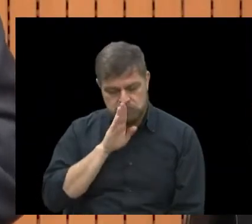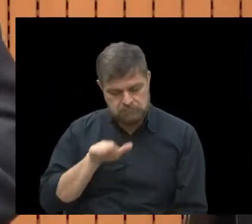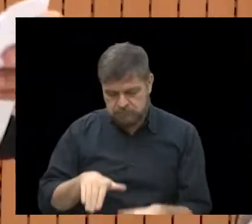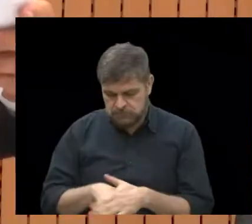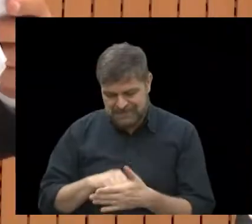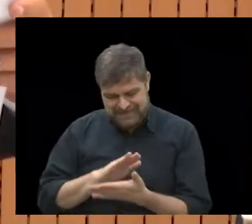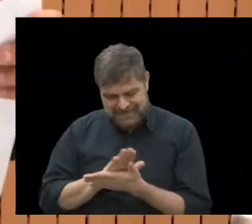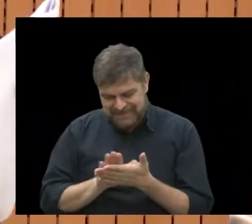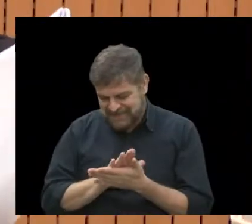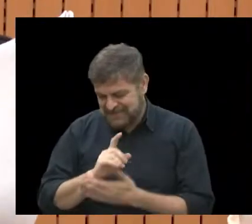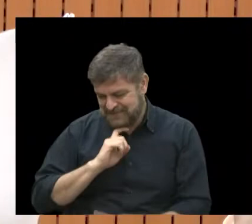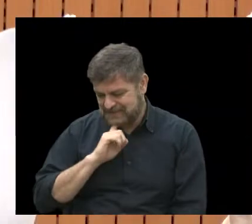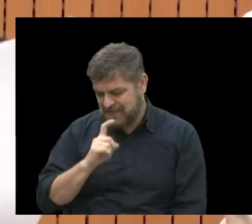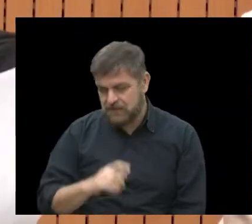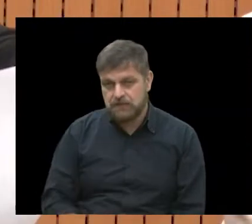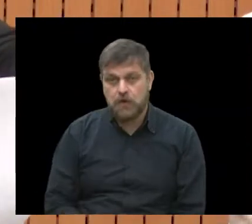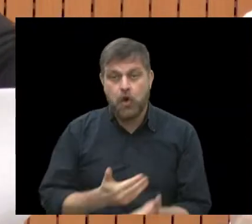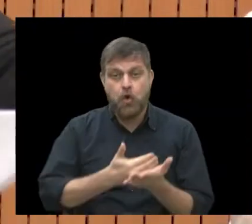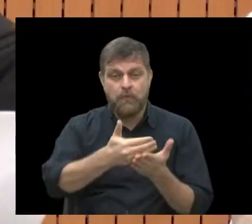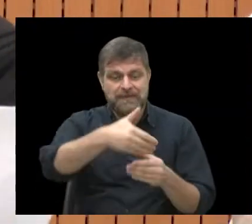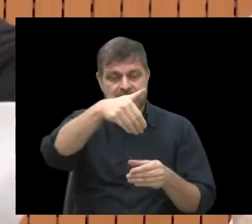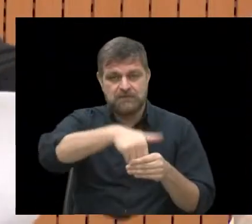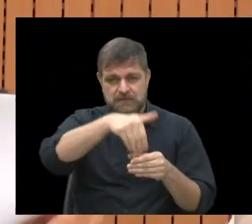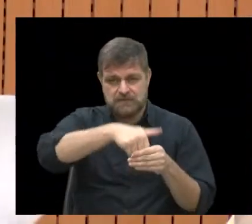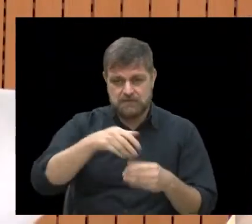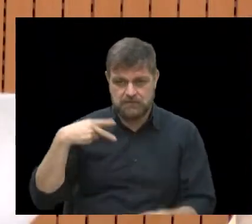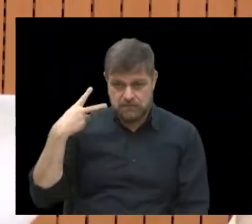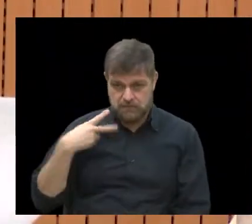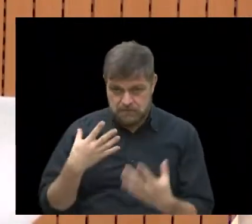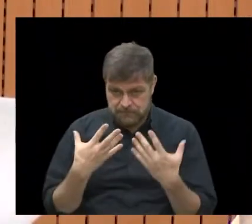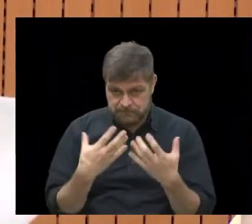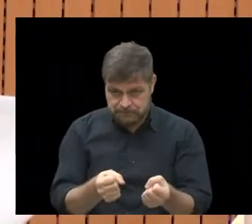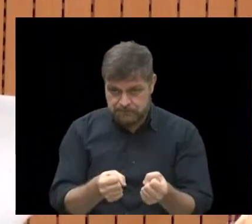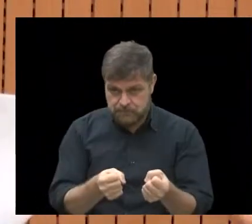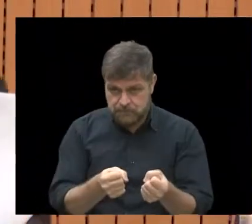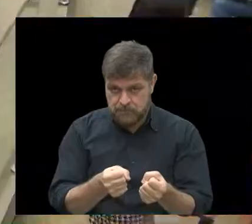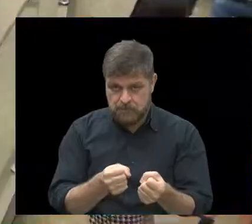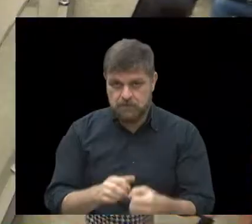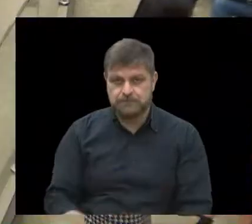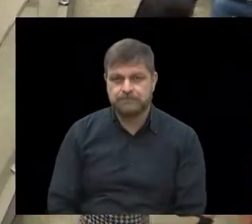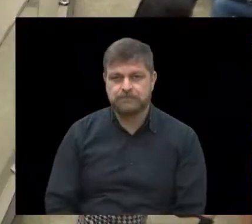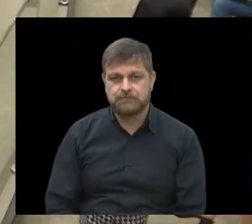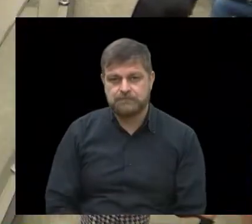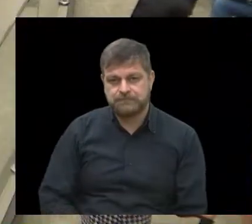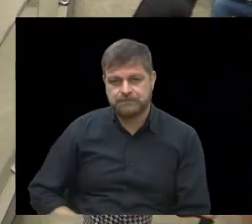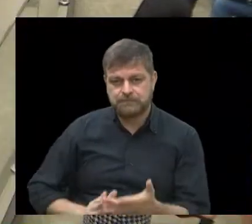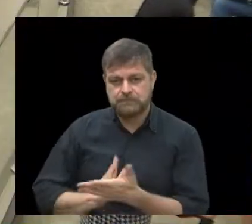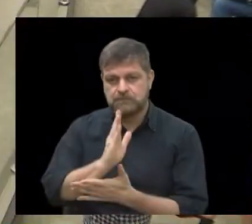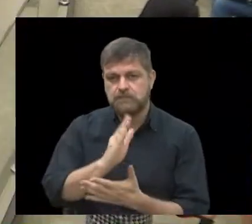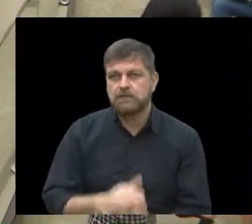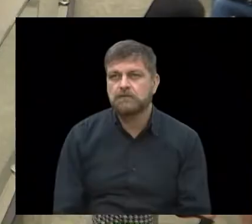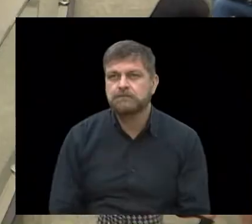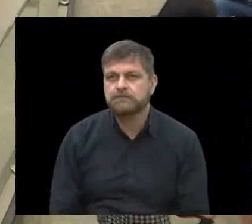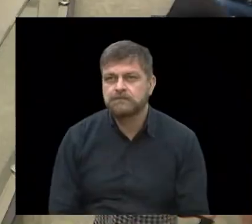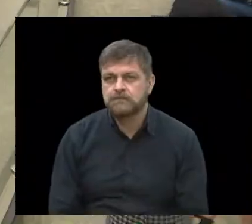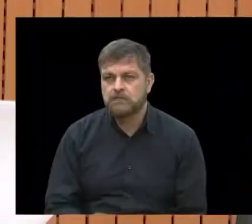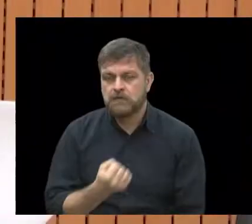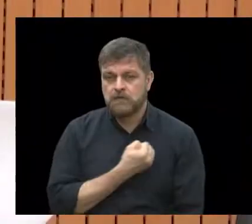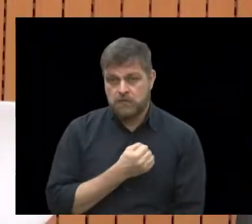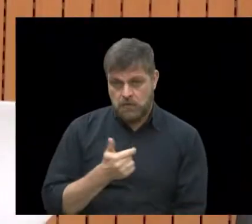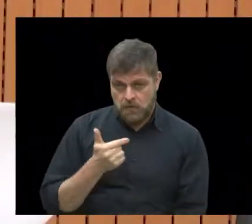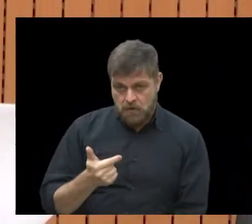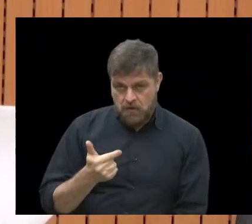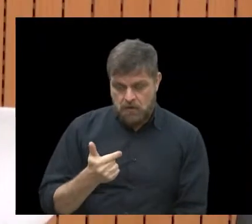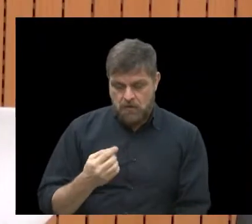inscritos. Não havendo vereadores inscritos, o projeto vai à votação. Vereadores favoráveis permaneçam como estão. Aprovado.